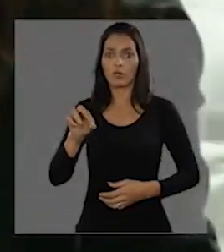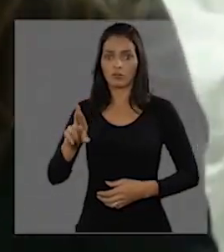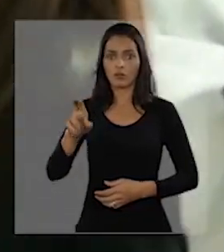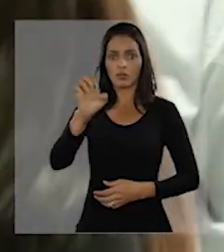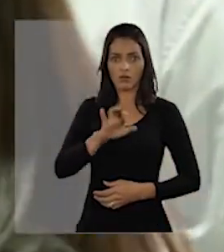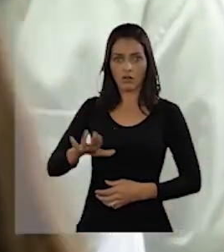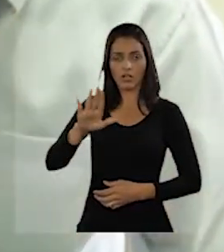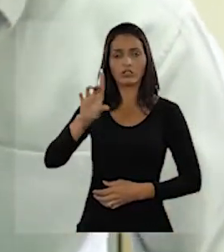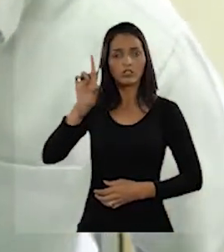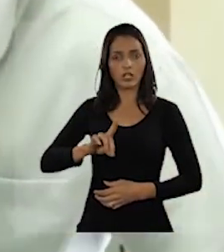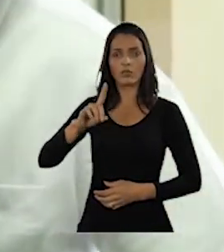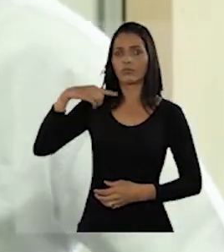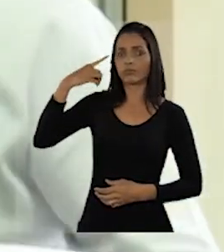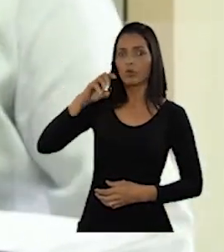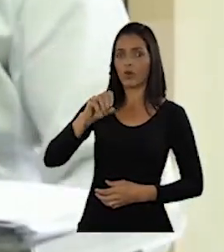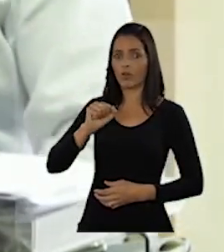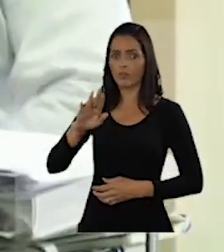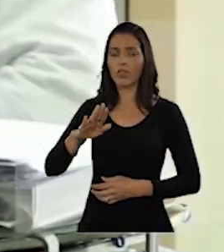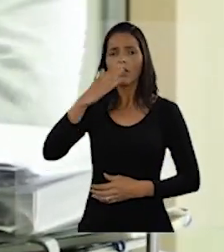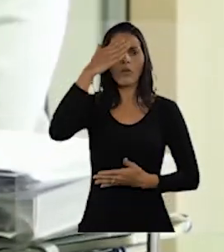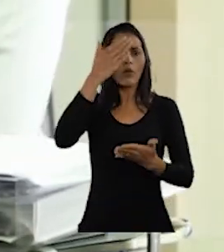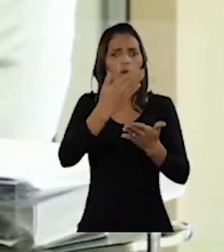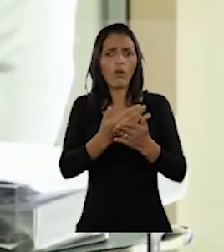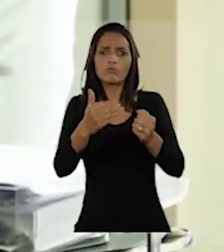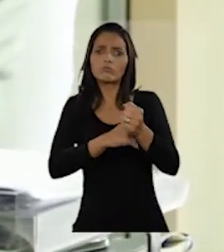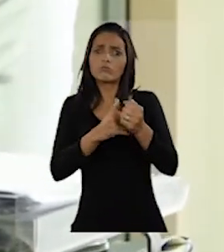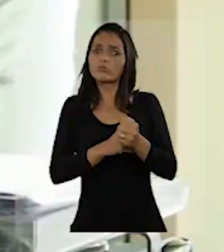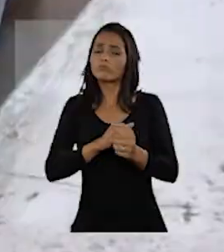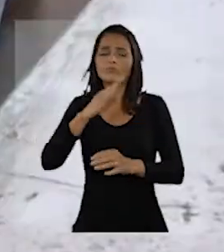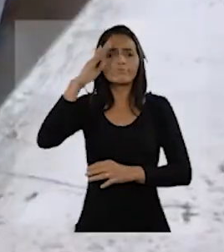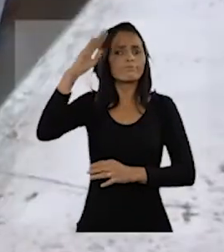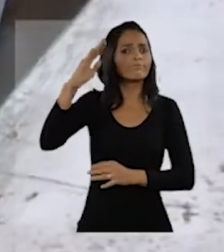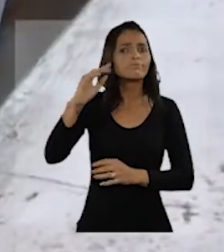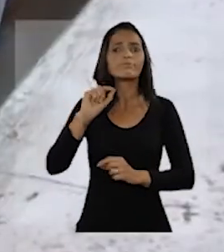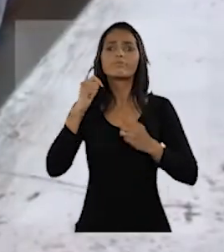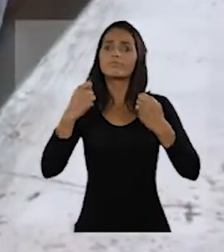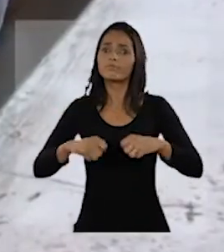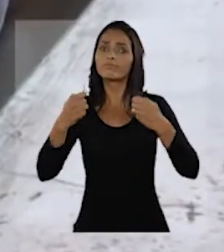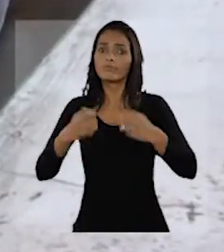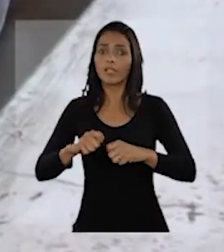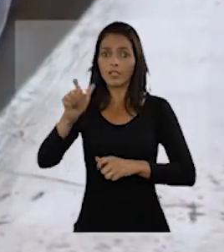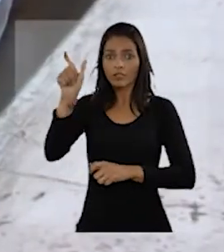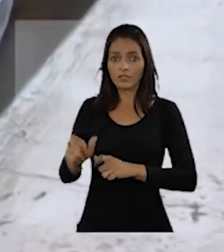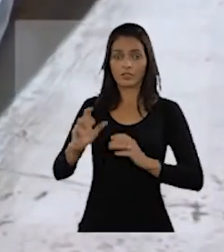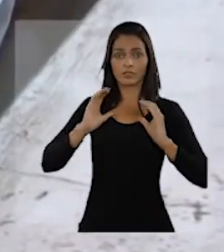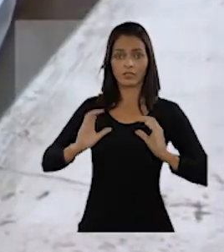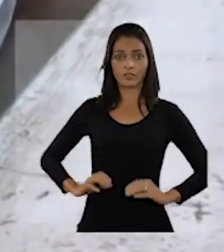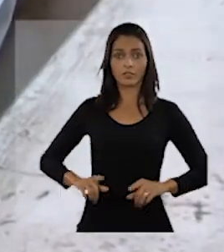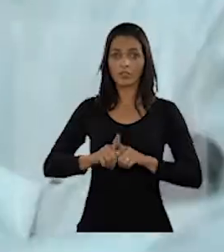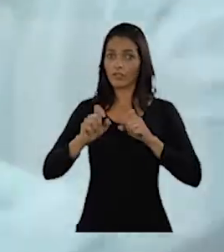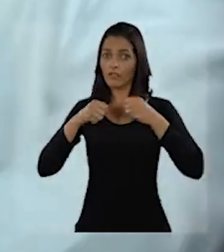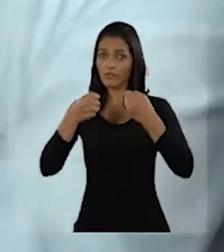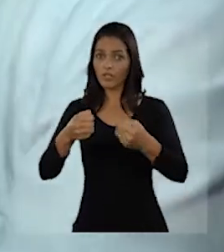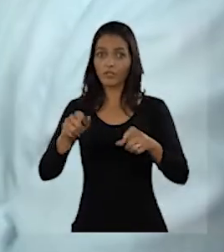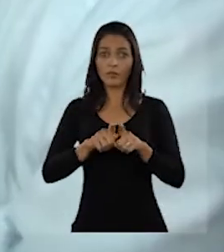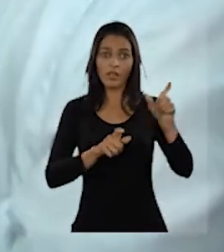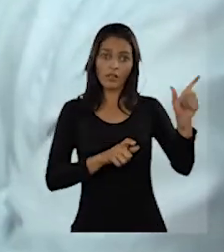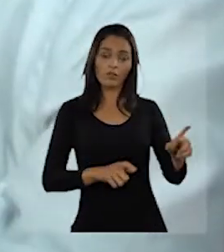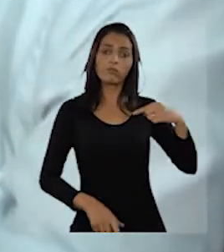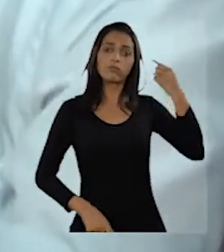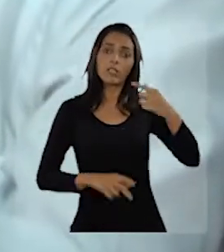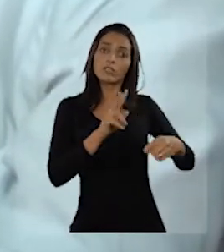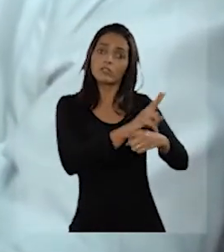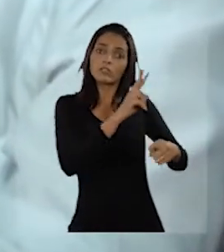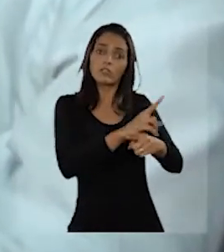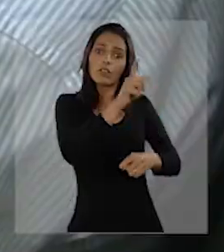a confidencialidade é essencial para a proteção do cidadão e de sua defesa, mas também do advogado como forma de